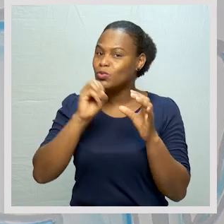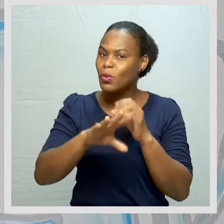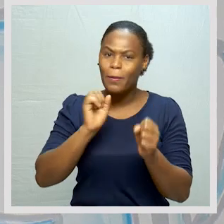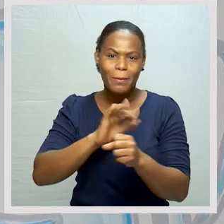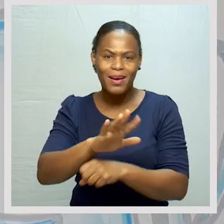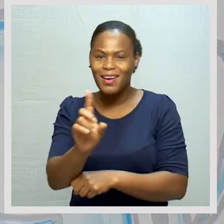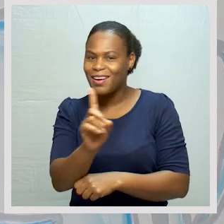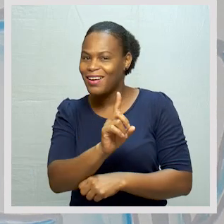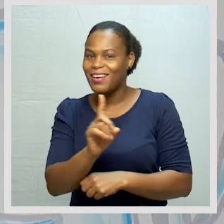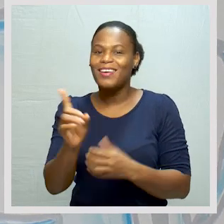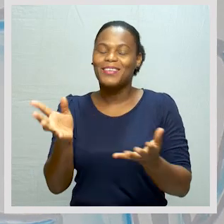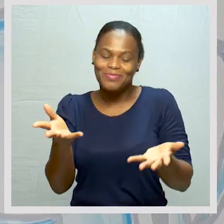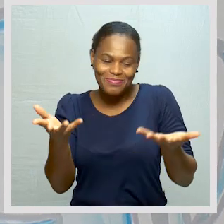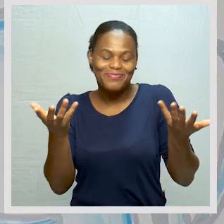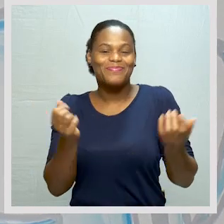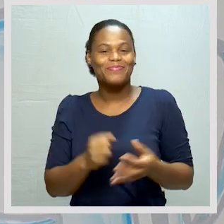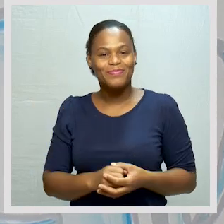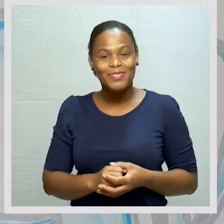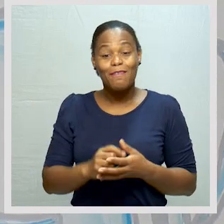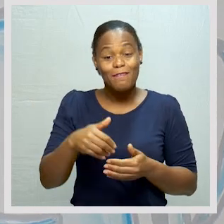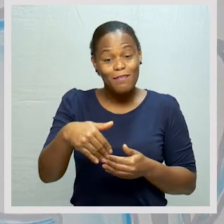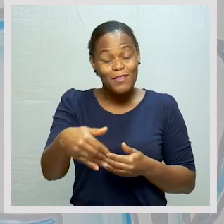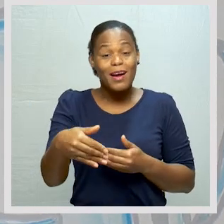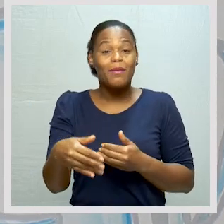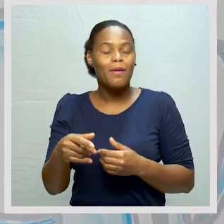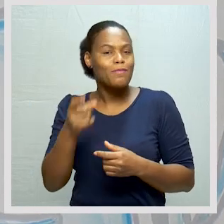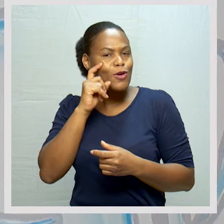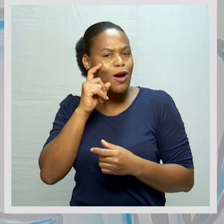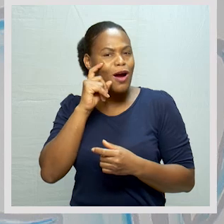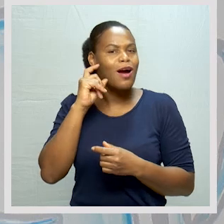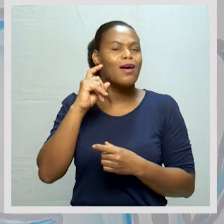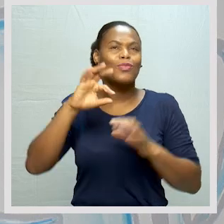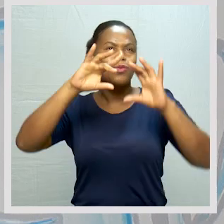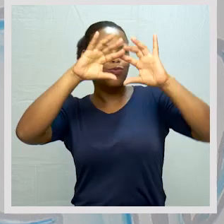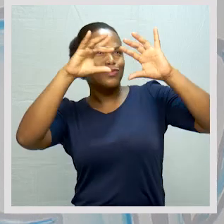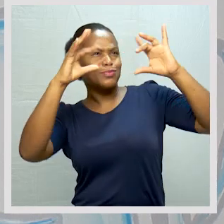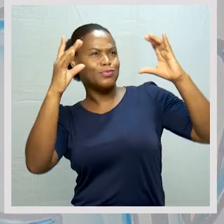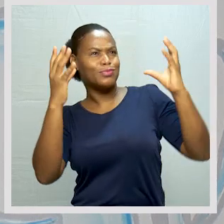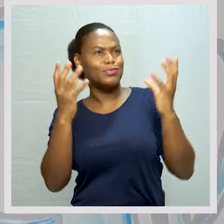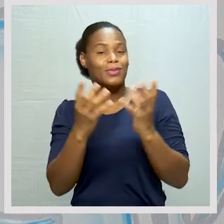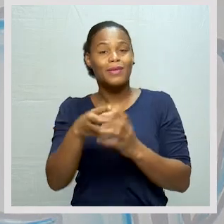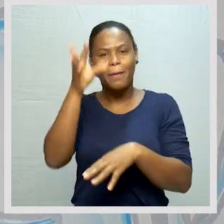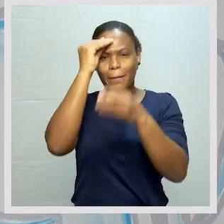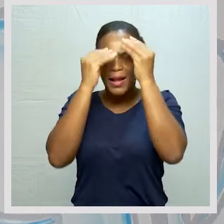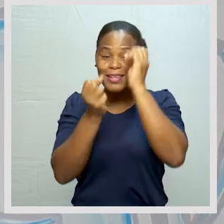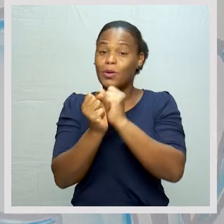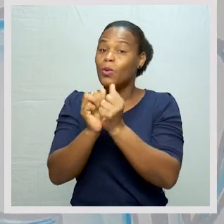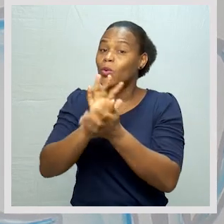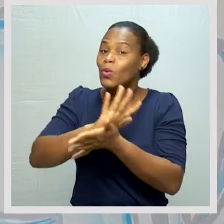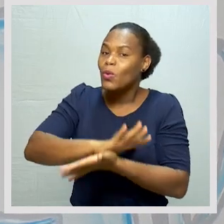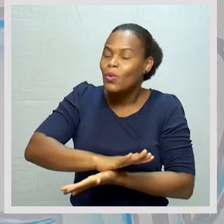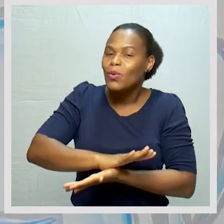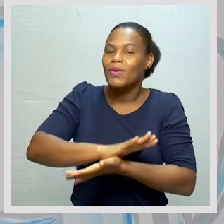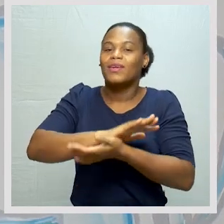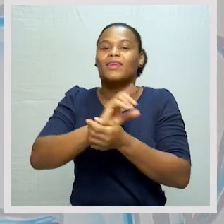não deitar lixo no mar. Vamos preservar a natureza, aprender